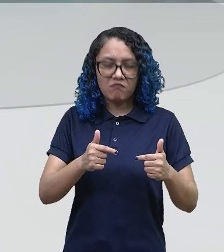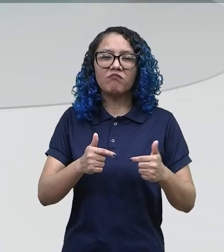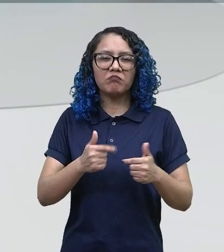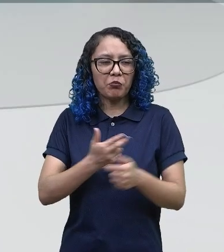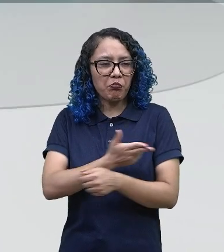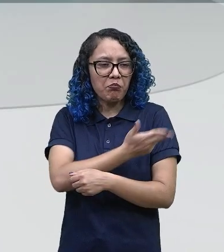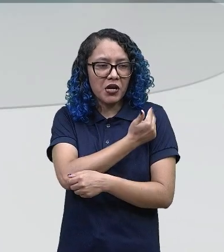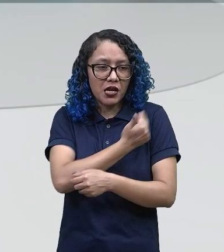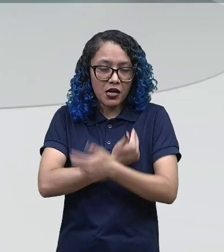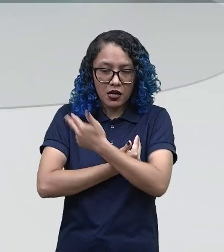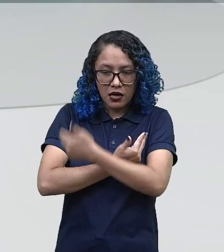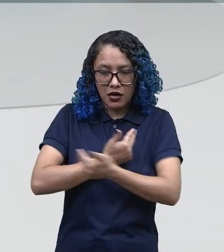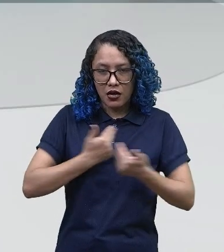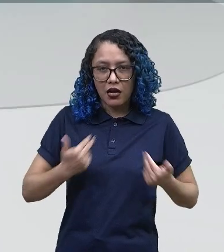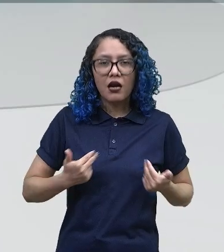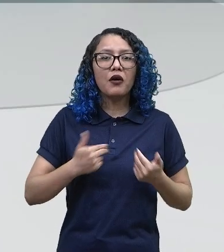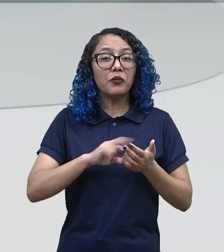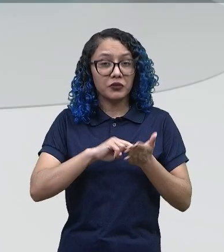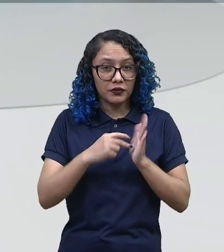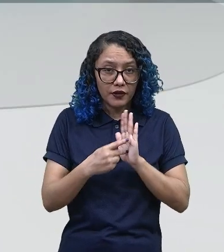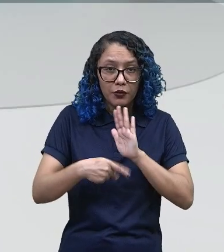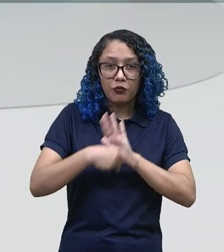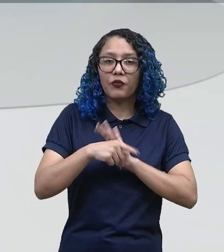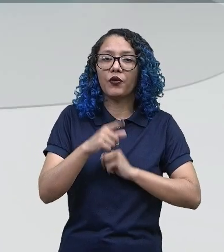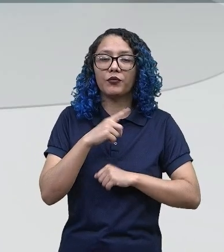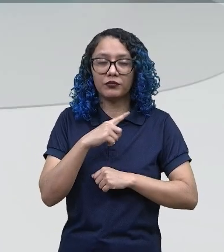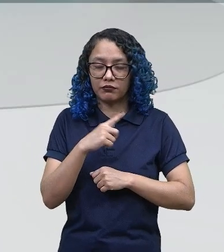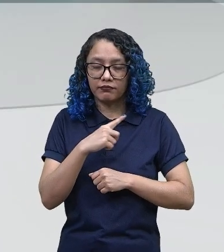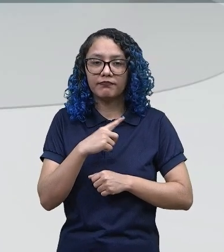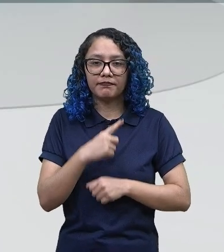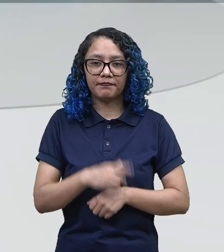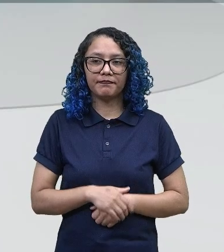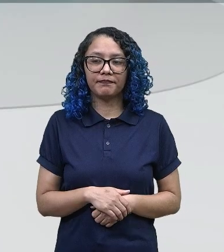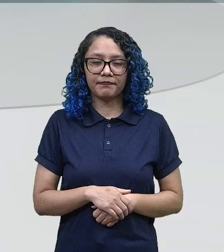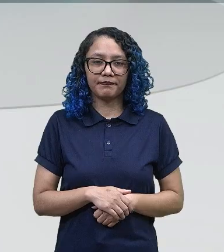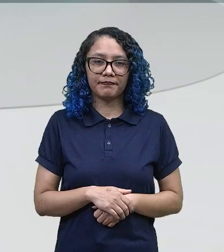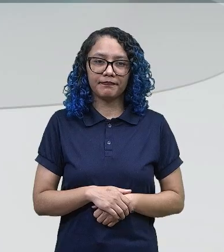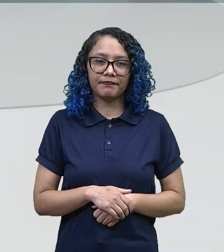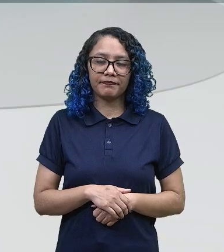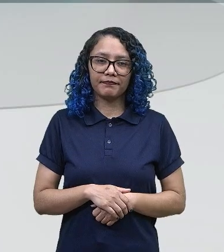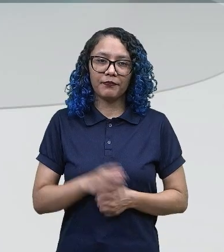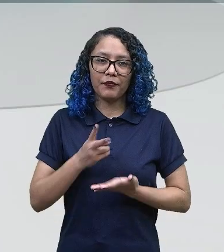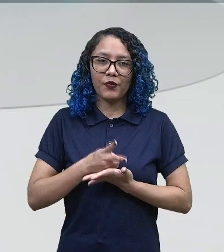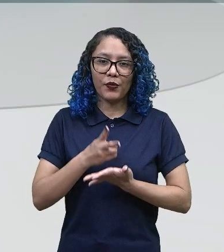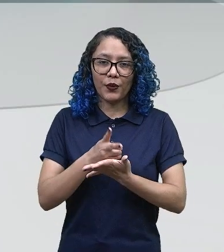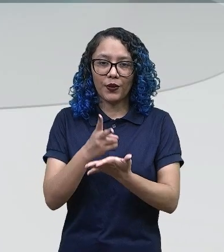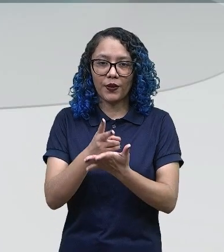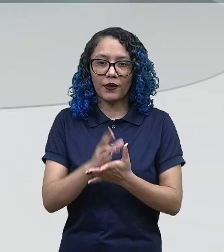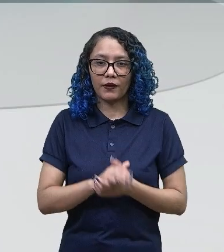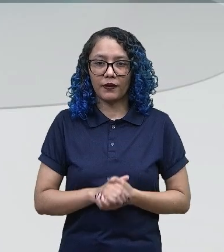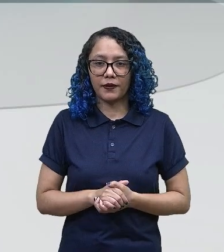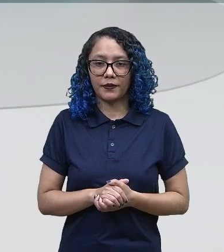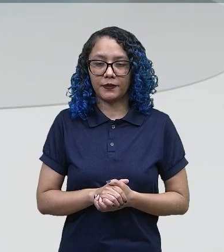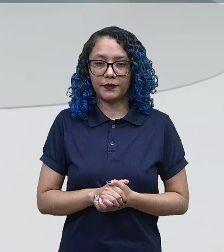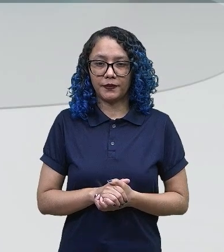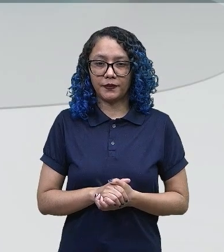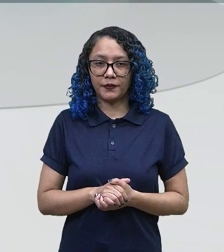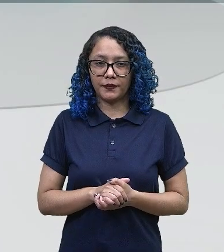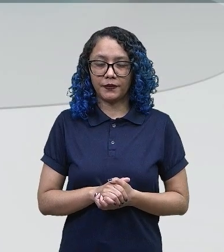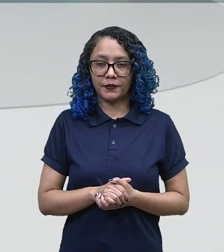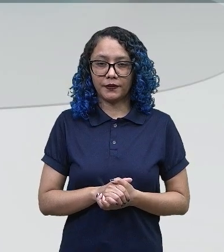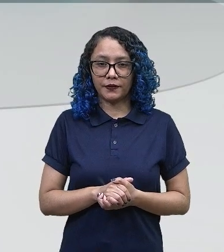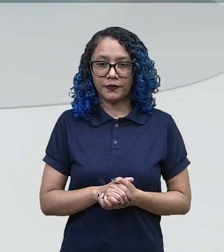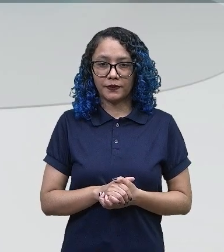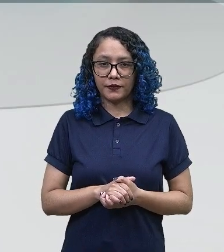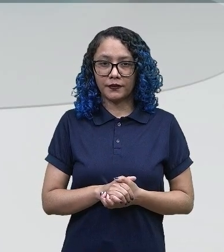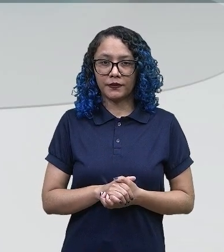rabisco daqueles tem um significado, tá bom? Olha só, a gente continua, hã, a